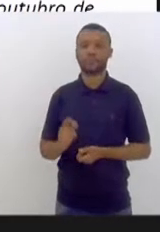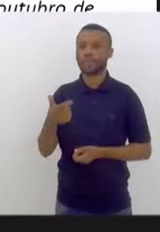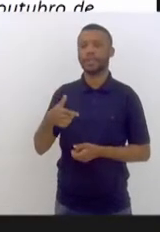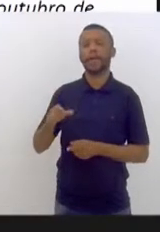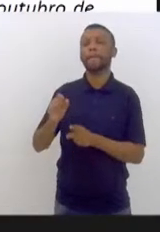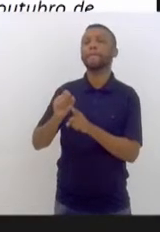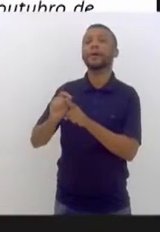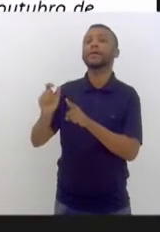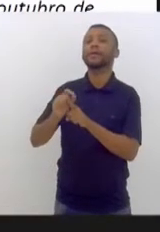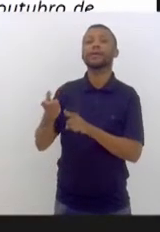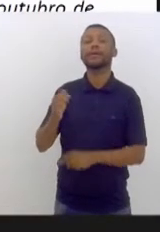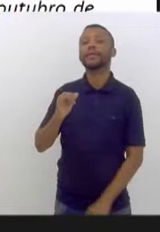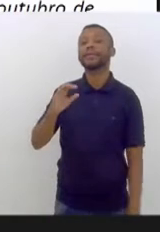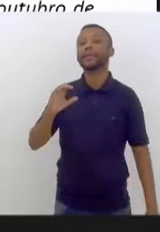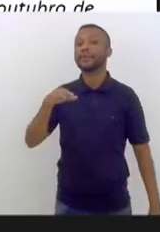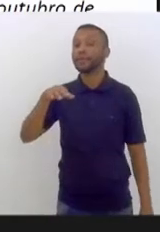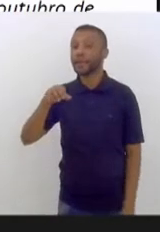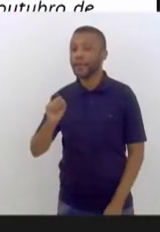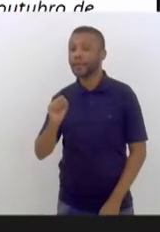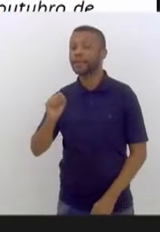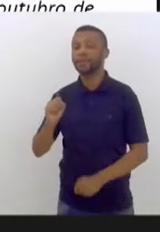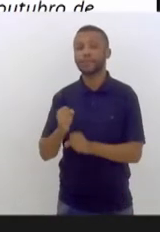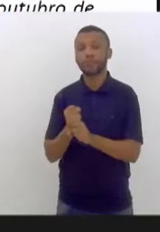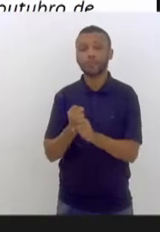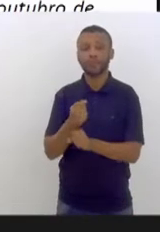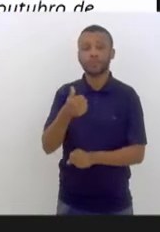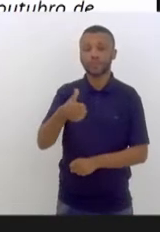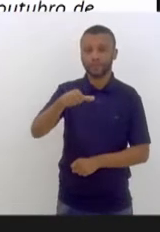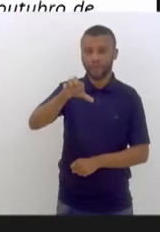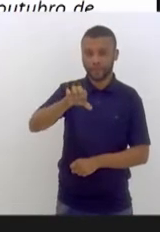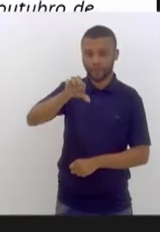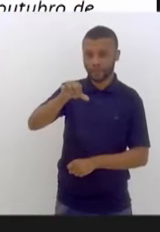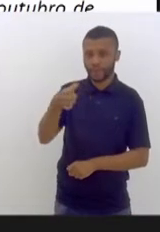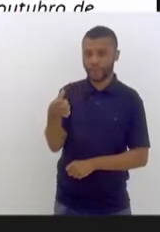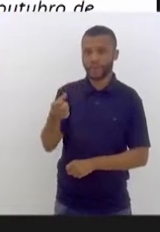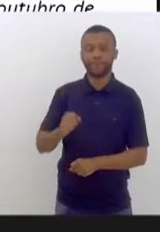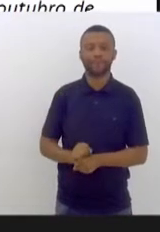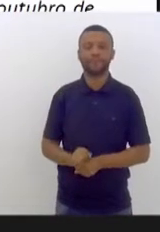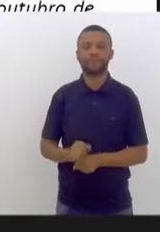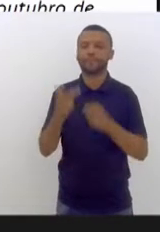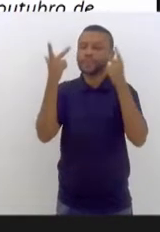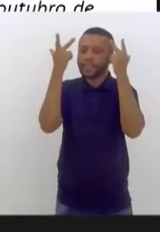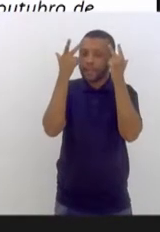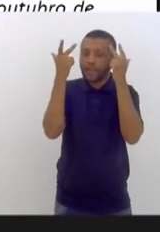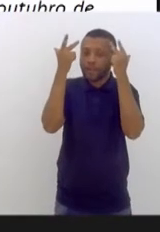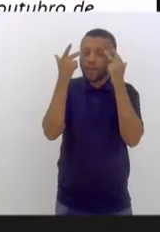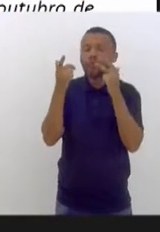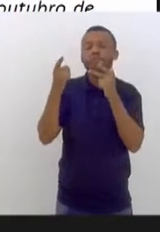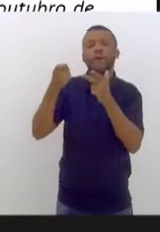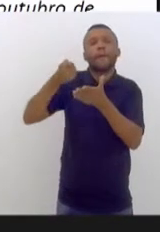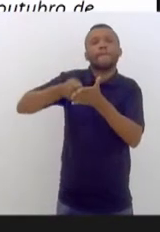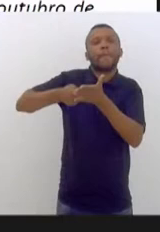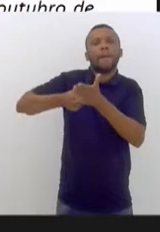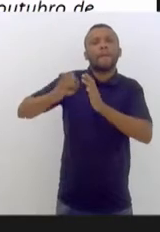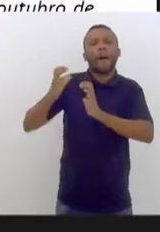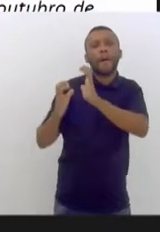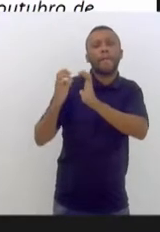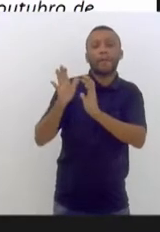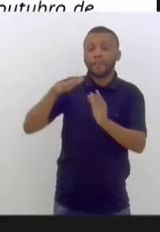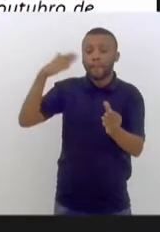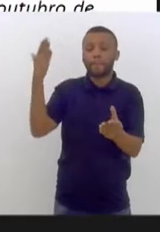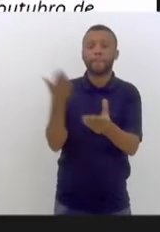parcela do ICMS desde 1996. Naturalmente, essa foi uma briga que acabou entrando no campo